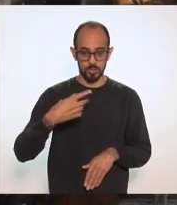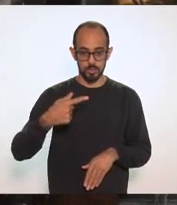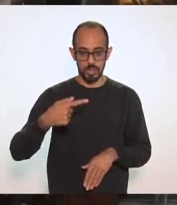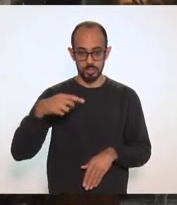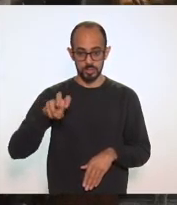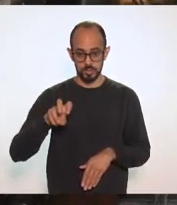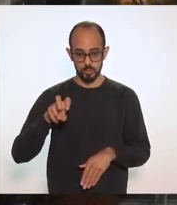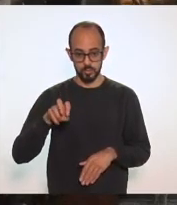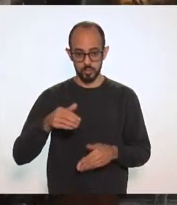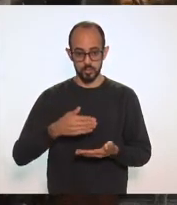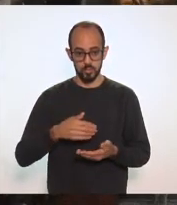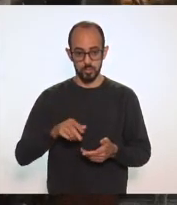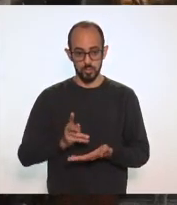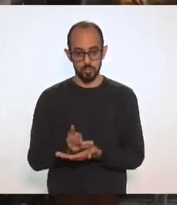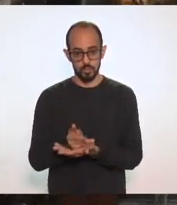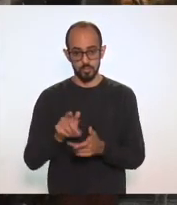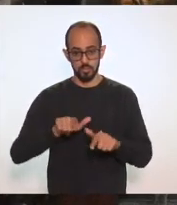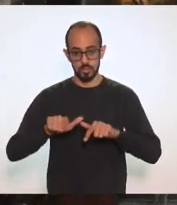ordem.